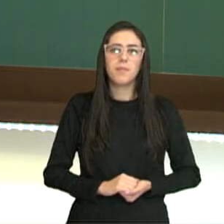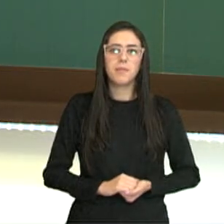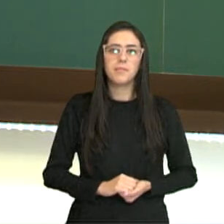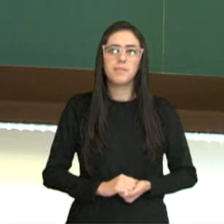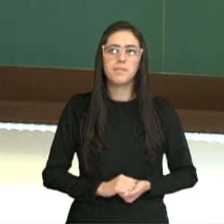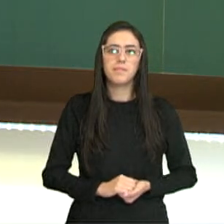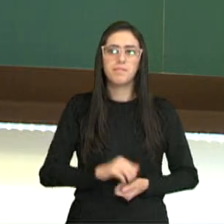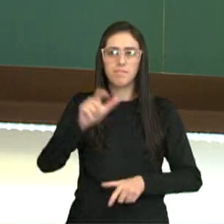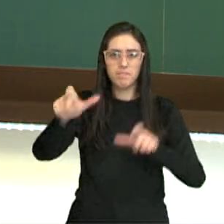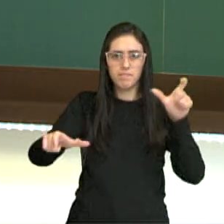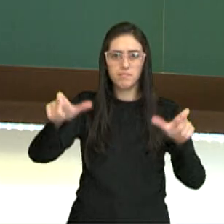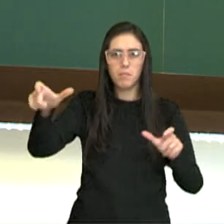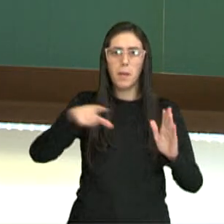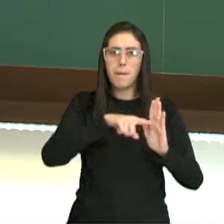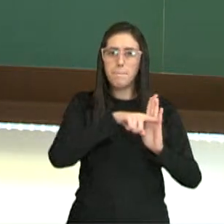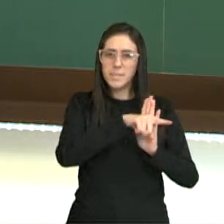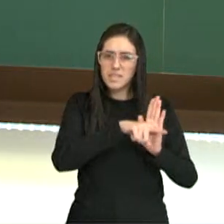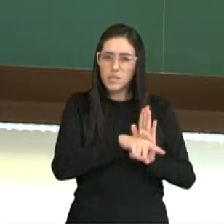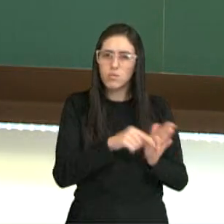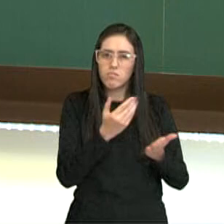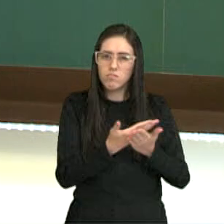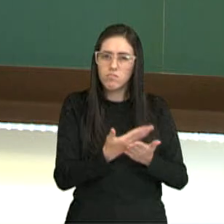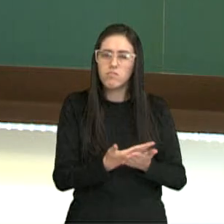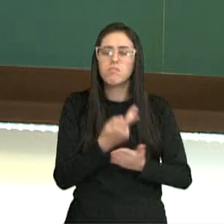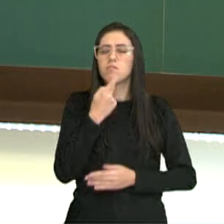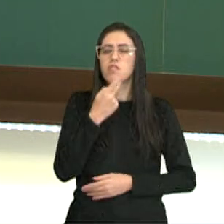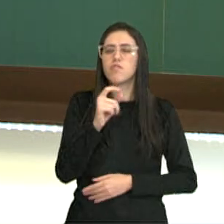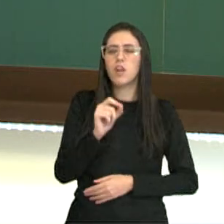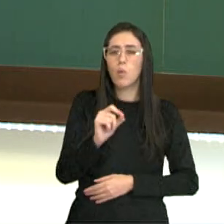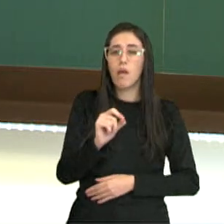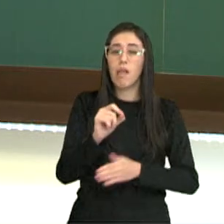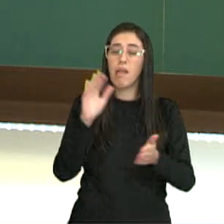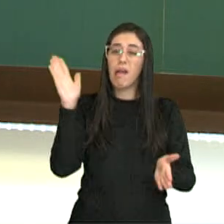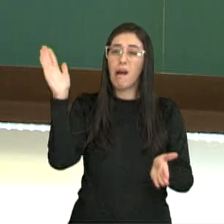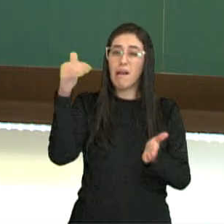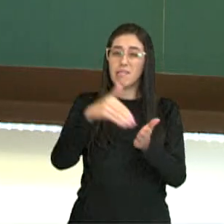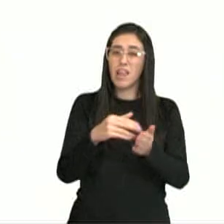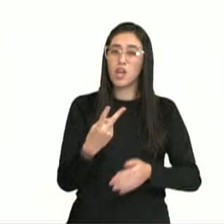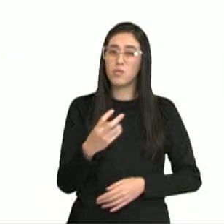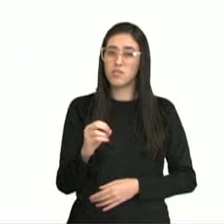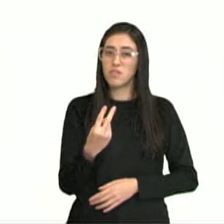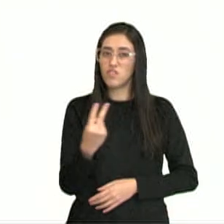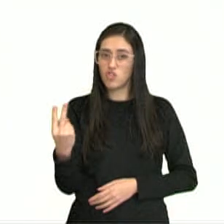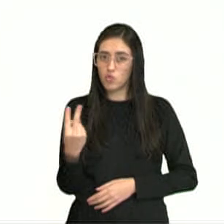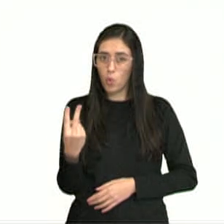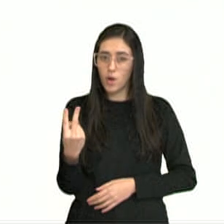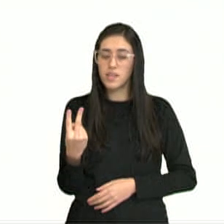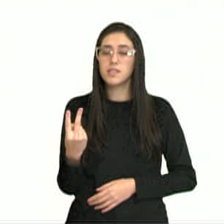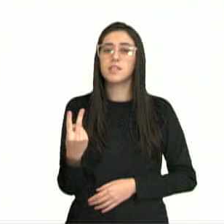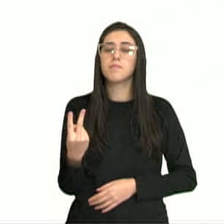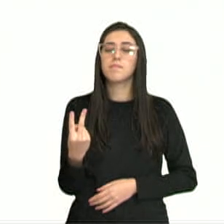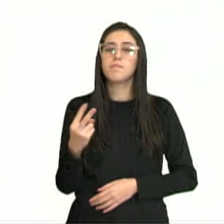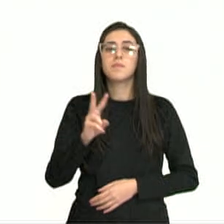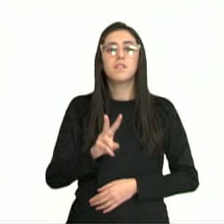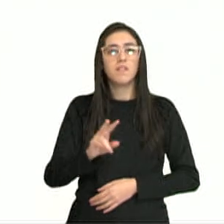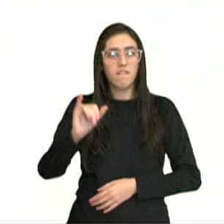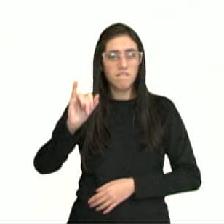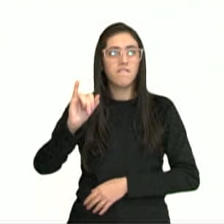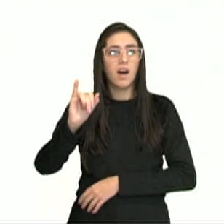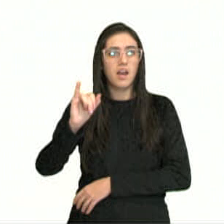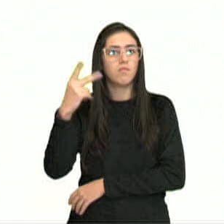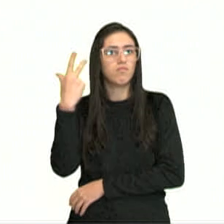Os pesquisadores estimam que até 2022 o imunizante possa